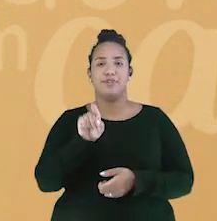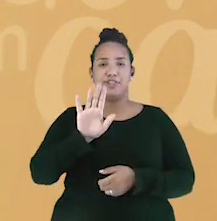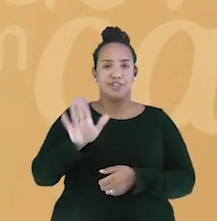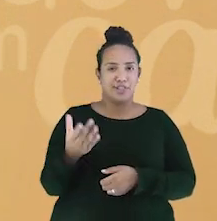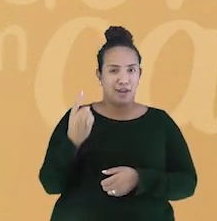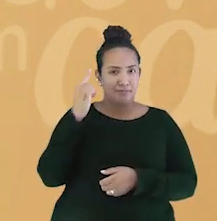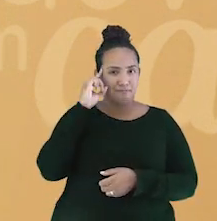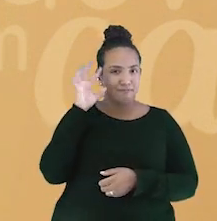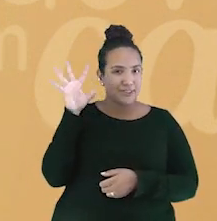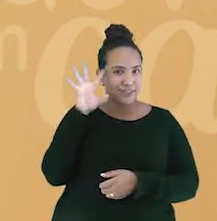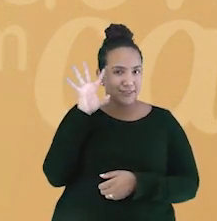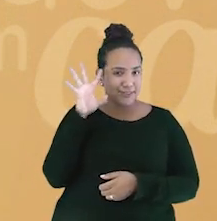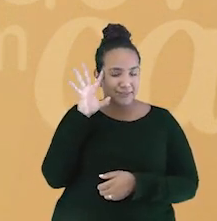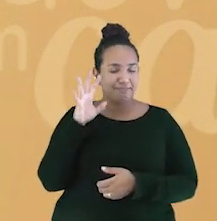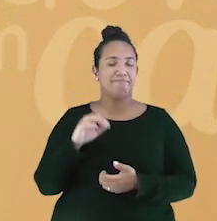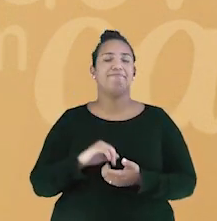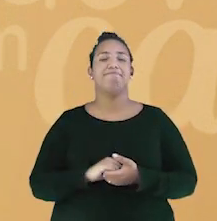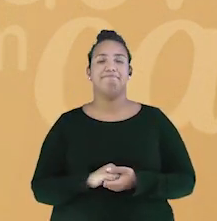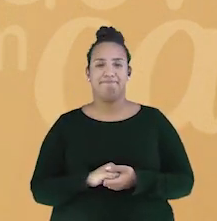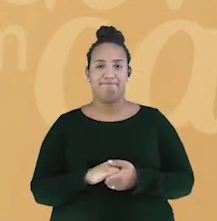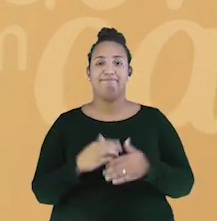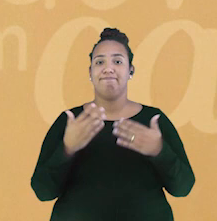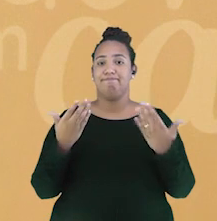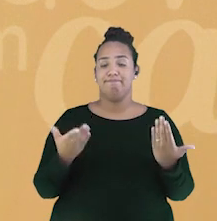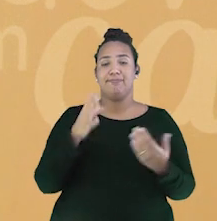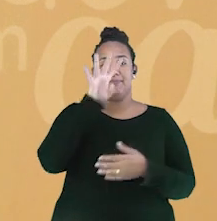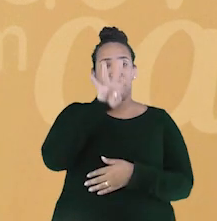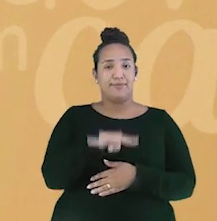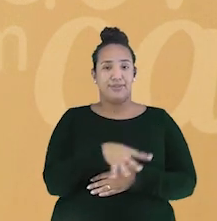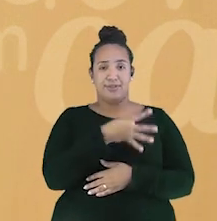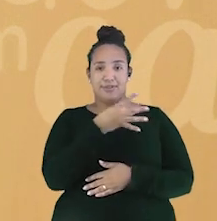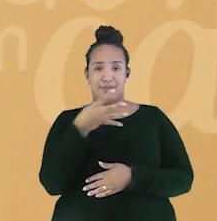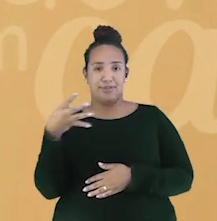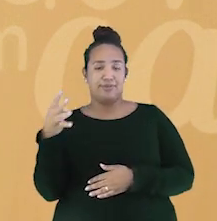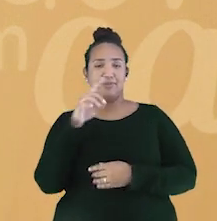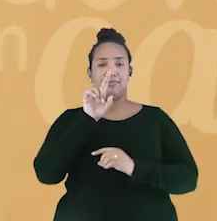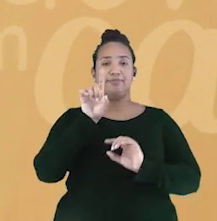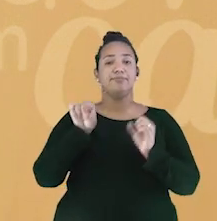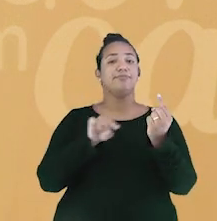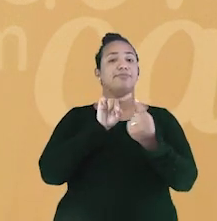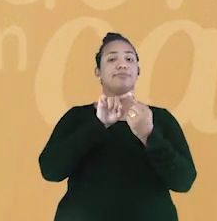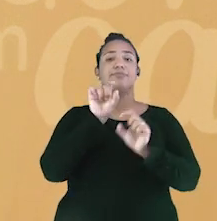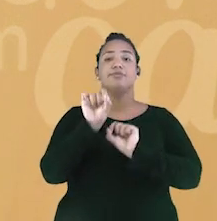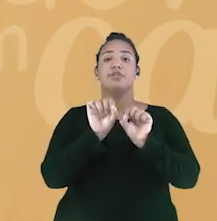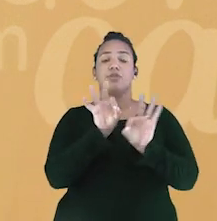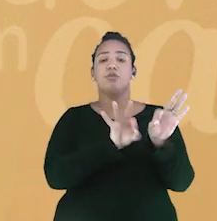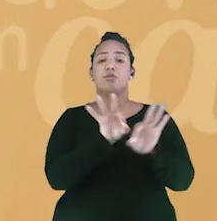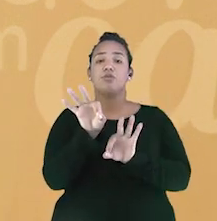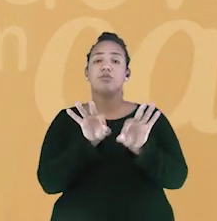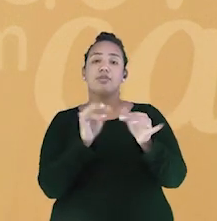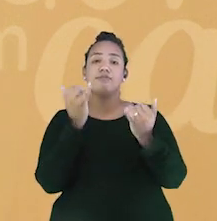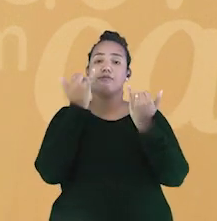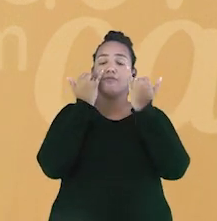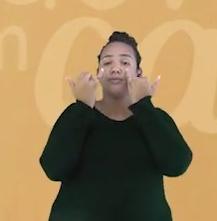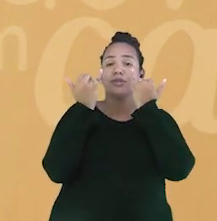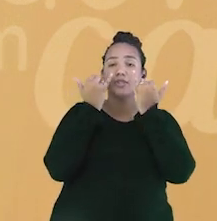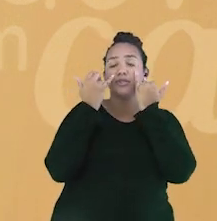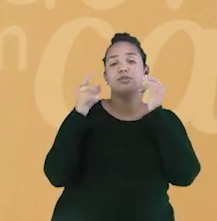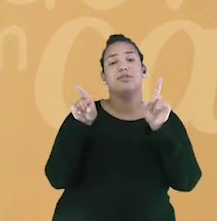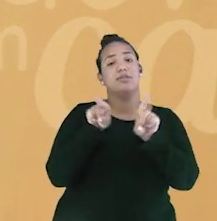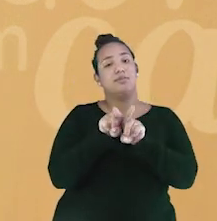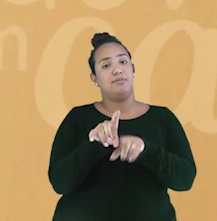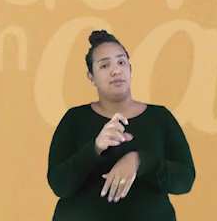nisso Então as tabelas tem por finalidade organizar as informações textuais e numéricas